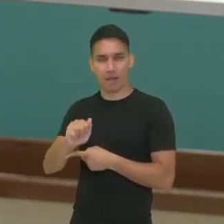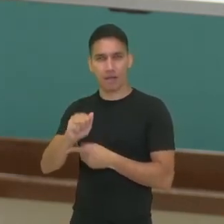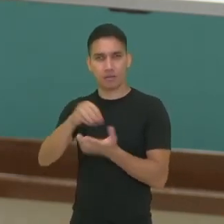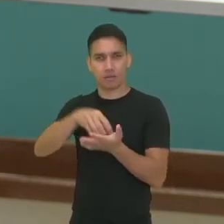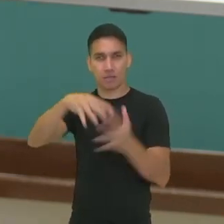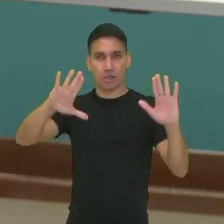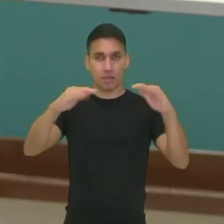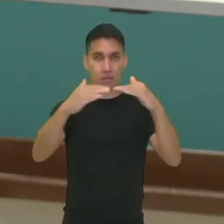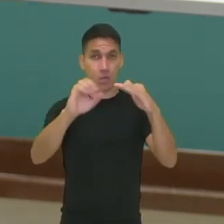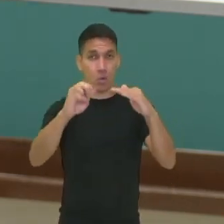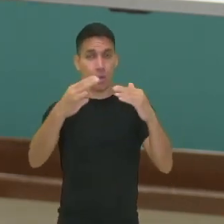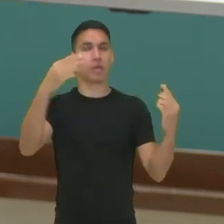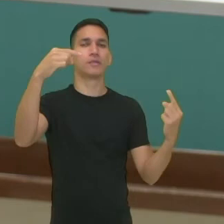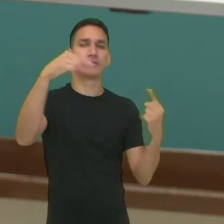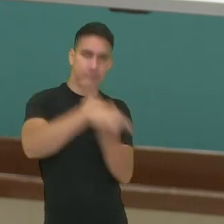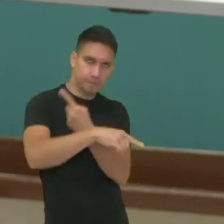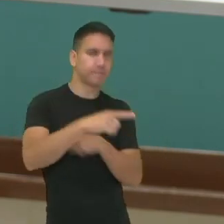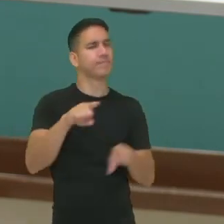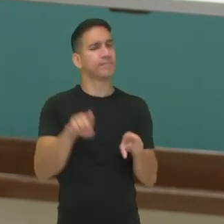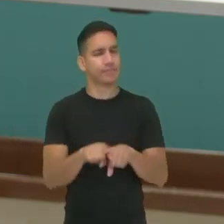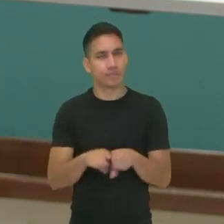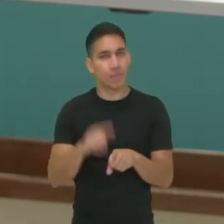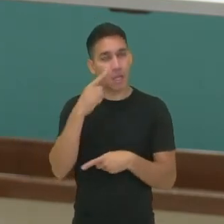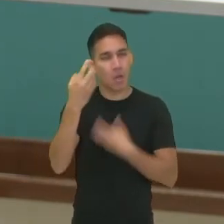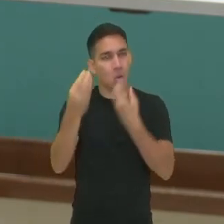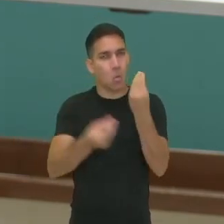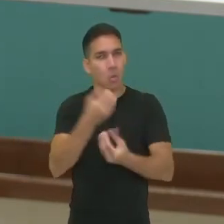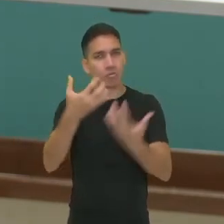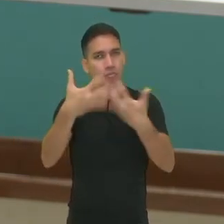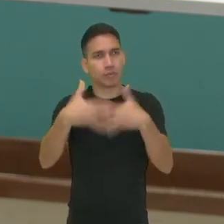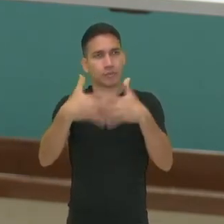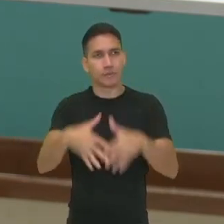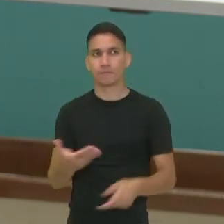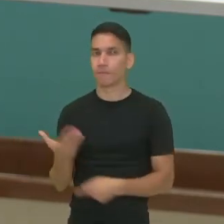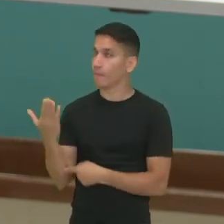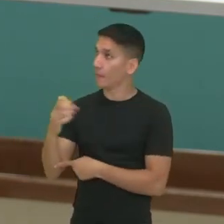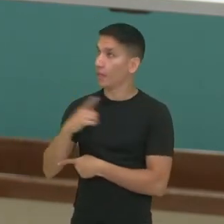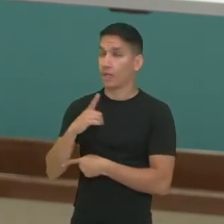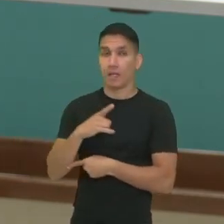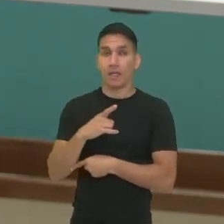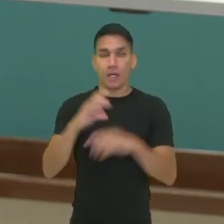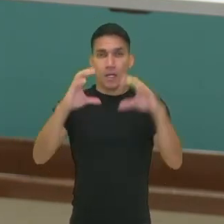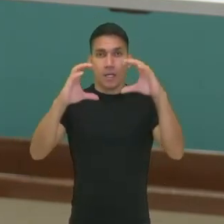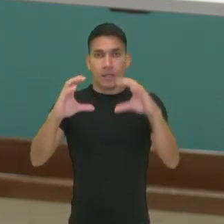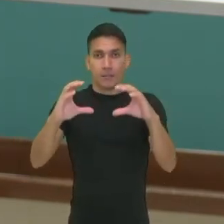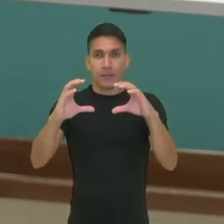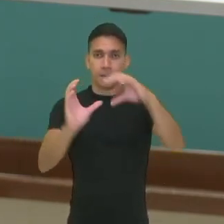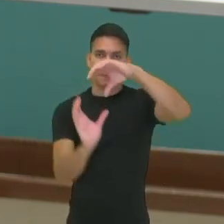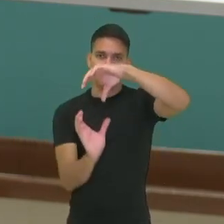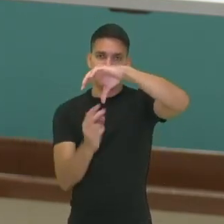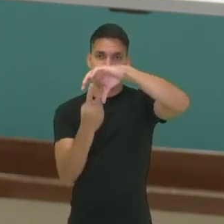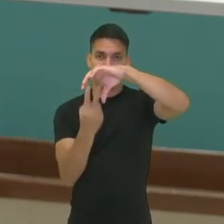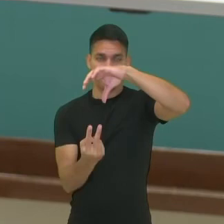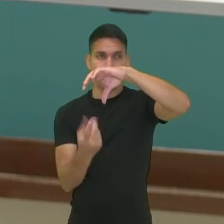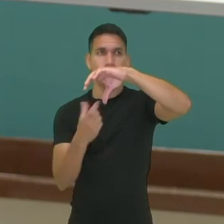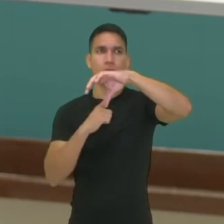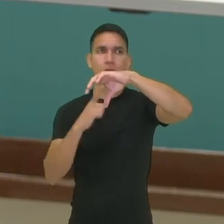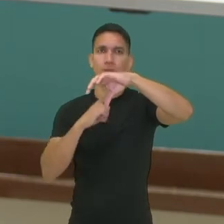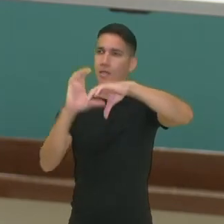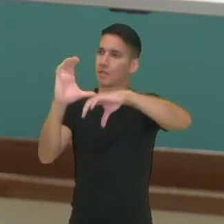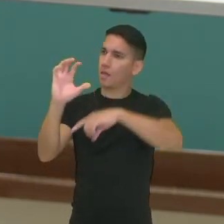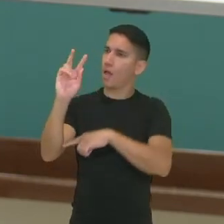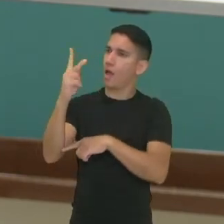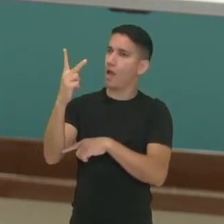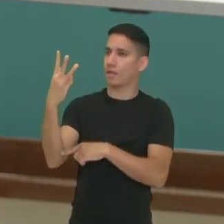Vamos ver como é que ficaria. Ficaria assim, ó. Nós temos nesta disposição o CH3